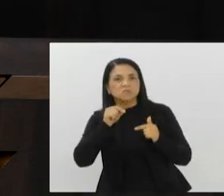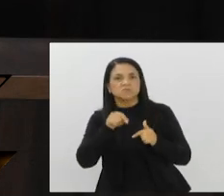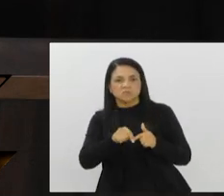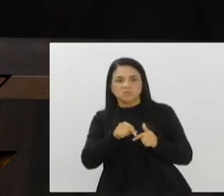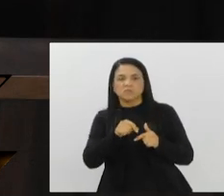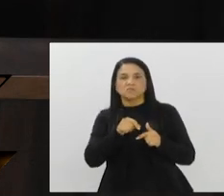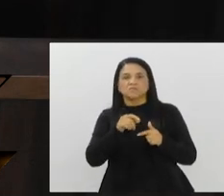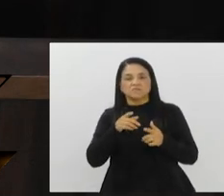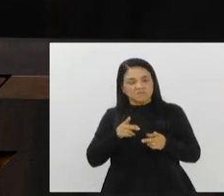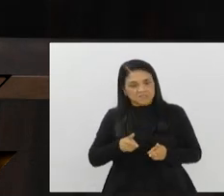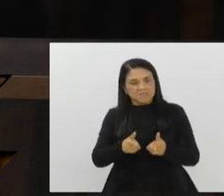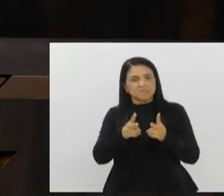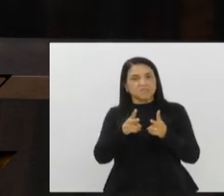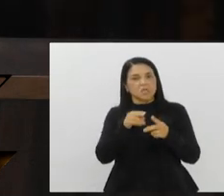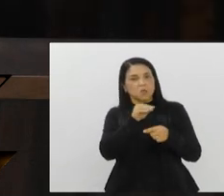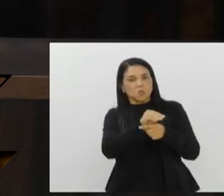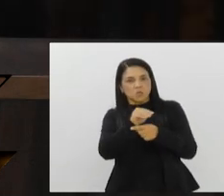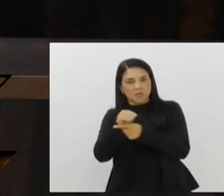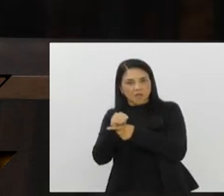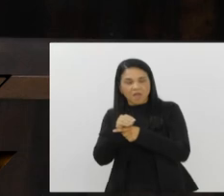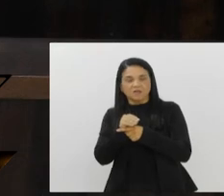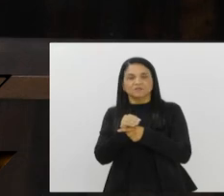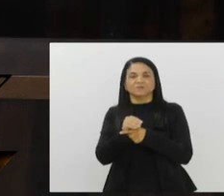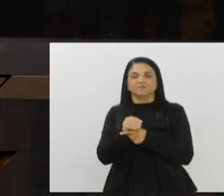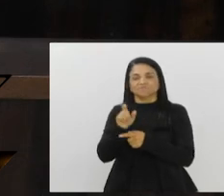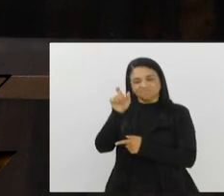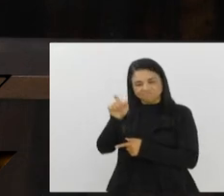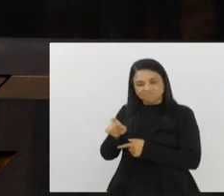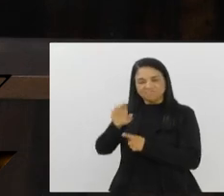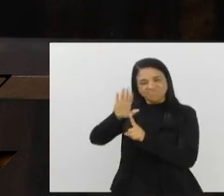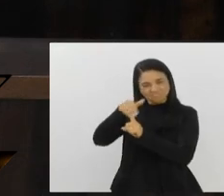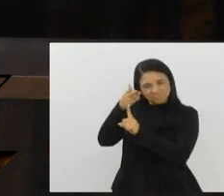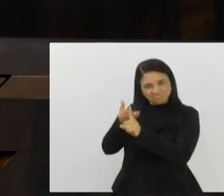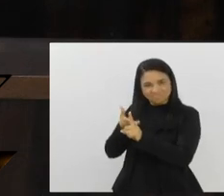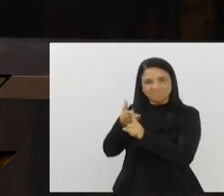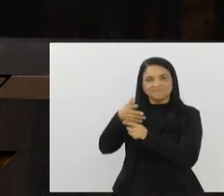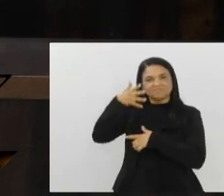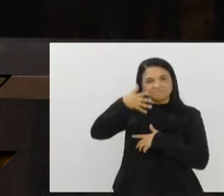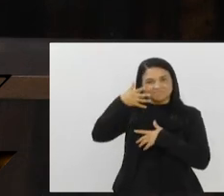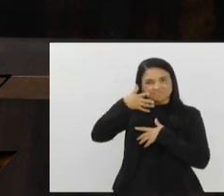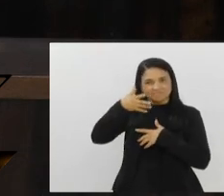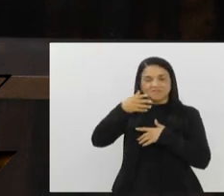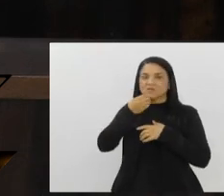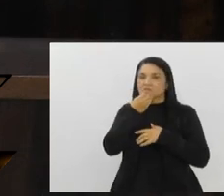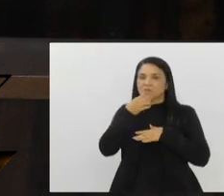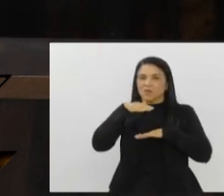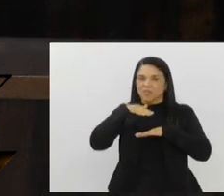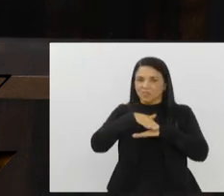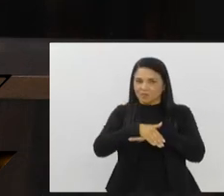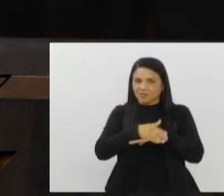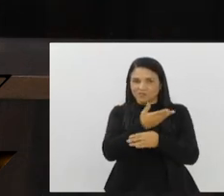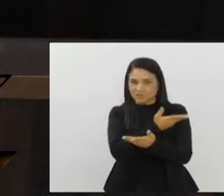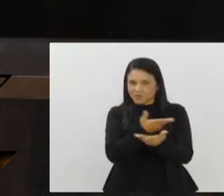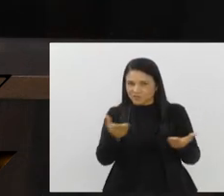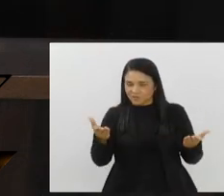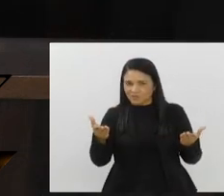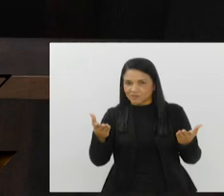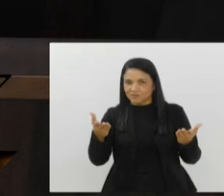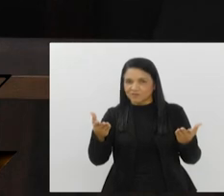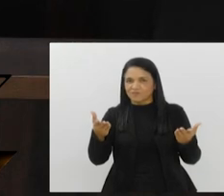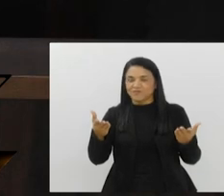exigindo cuidados como bem falou o Dr Fernando Fernandes Boa noite a todas e todas saudações